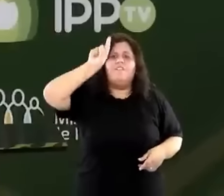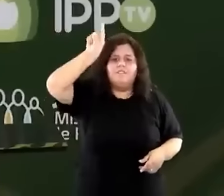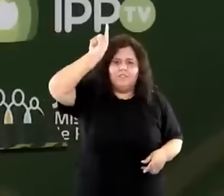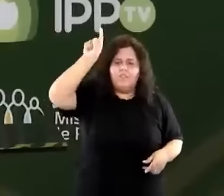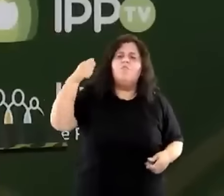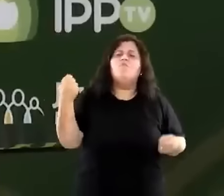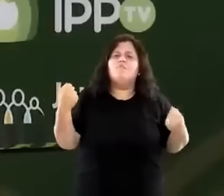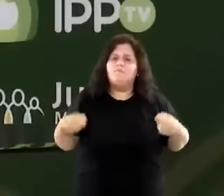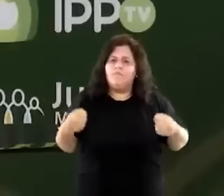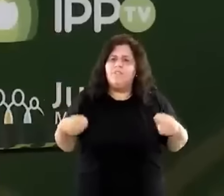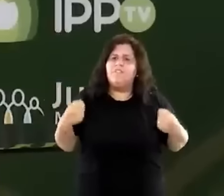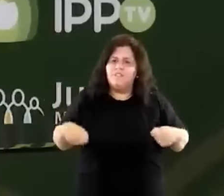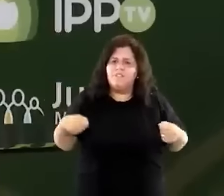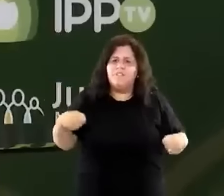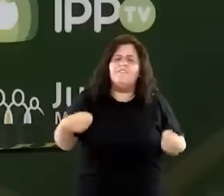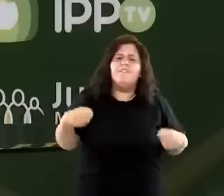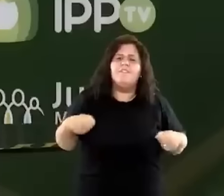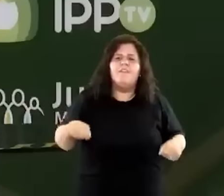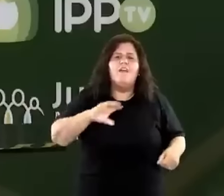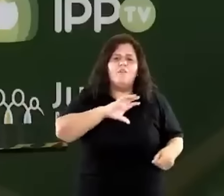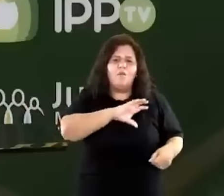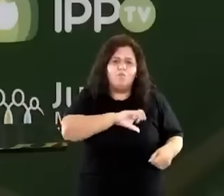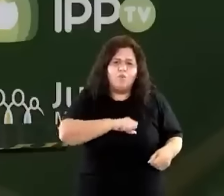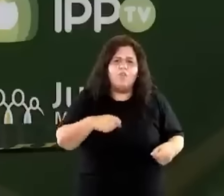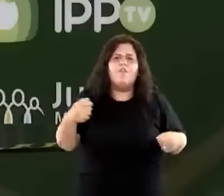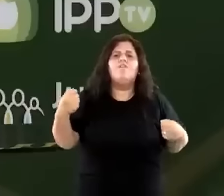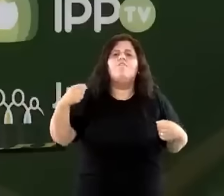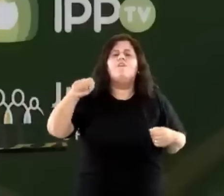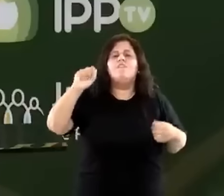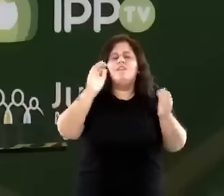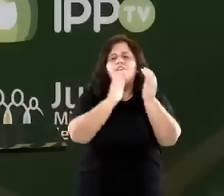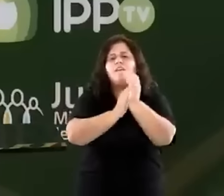pregação mas lá no céu vai ter o quê